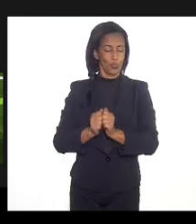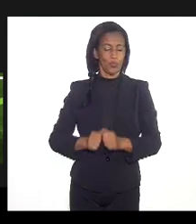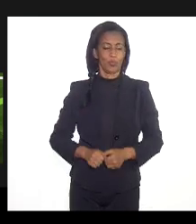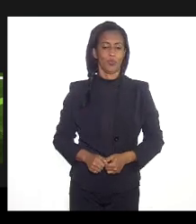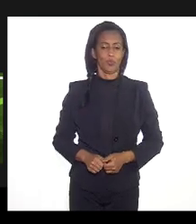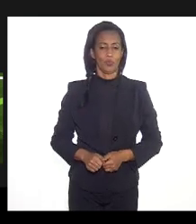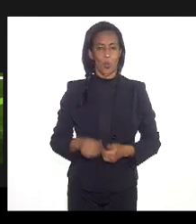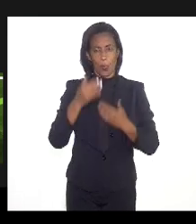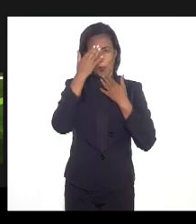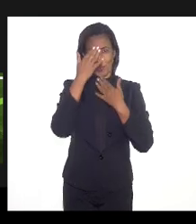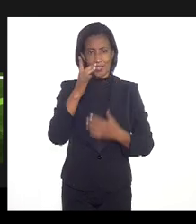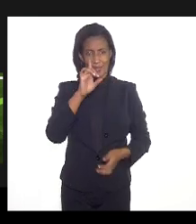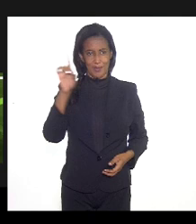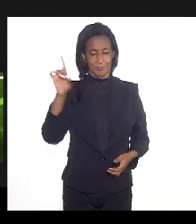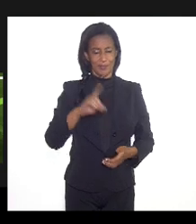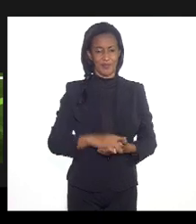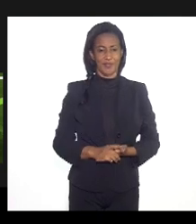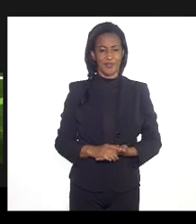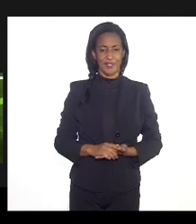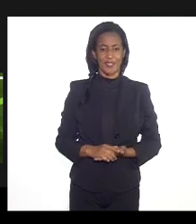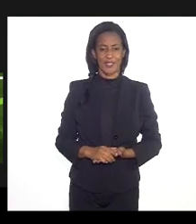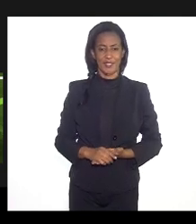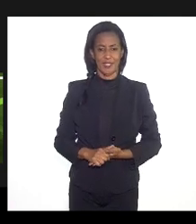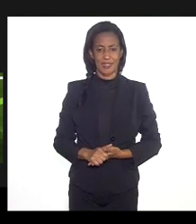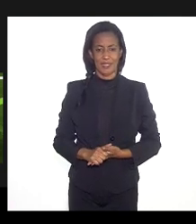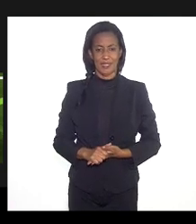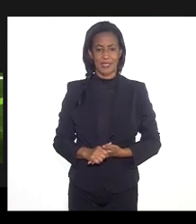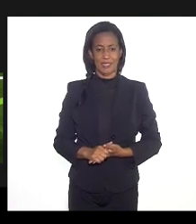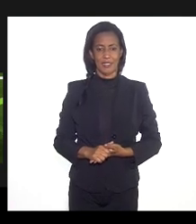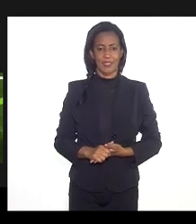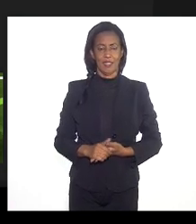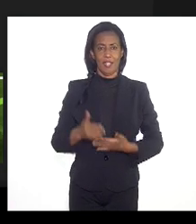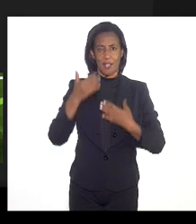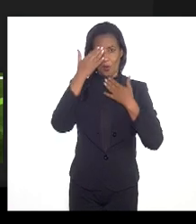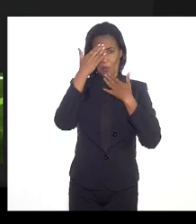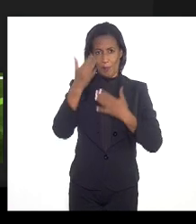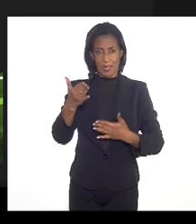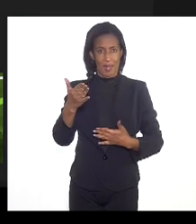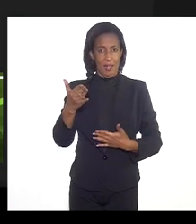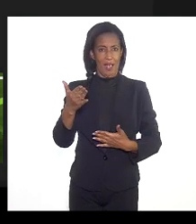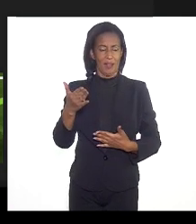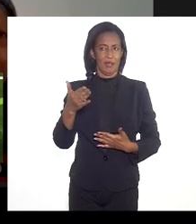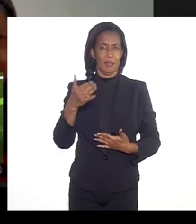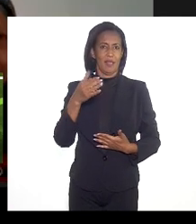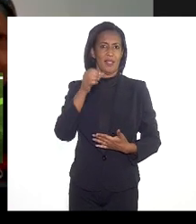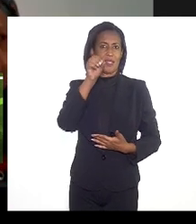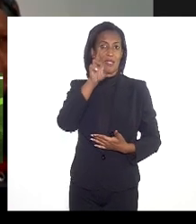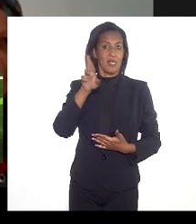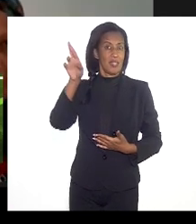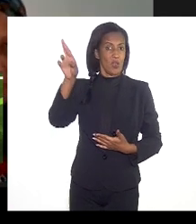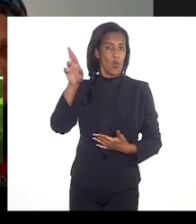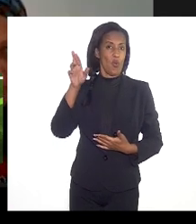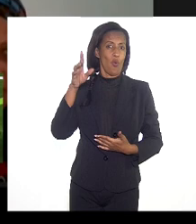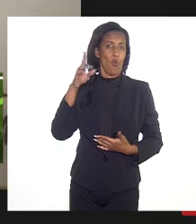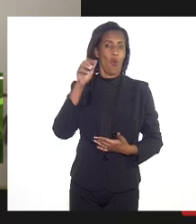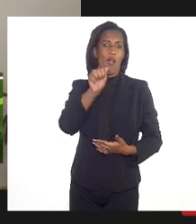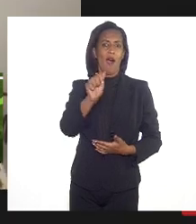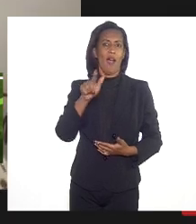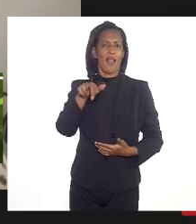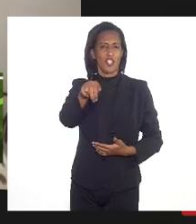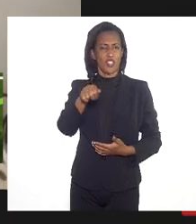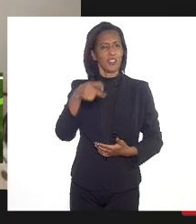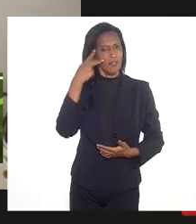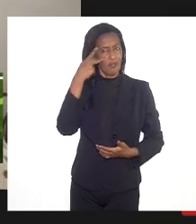deputada. Muito obrigada, senhor Alexandre Anderson. Com certeza faremos uma visita